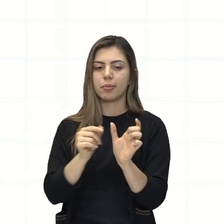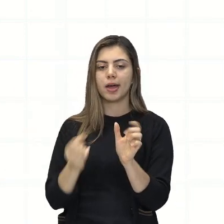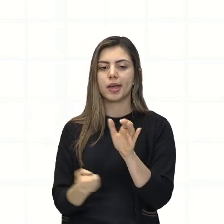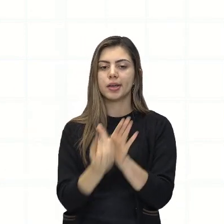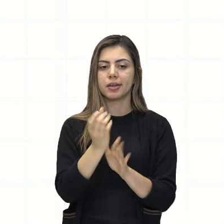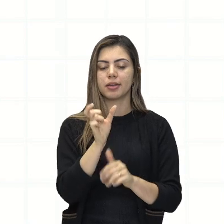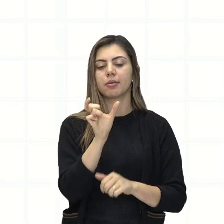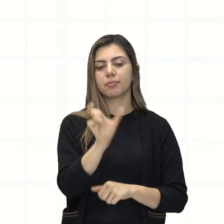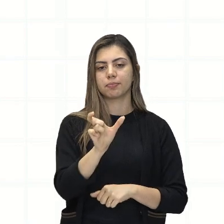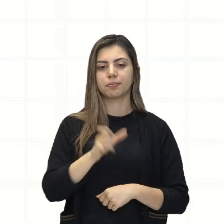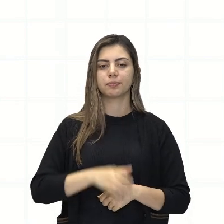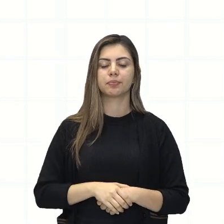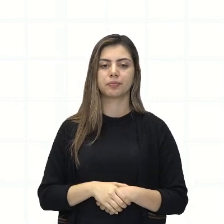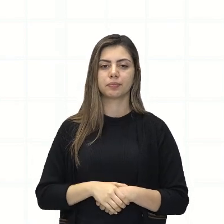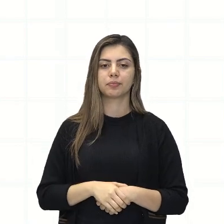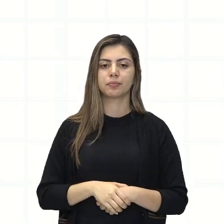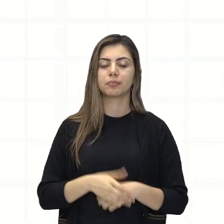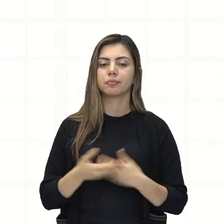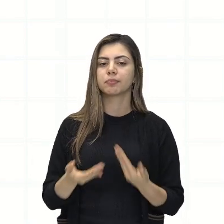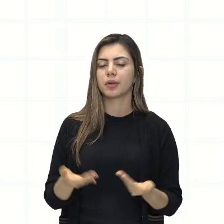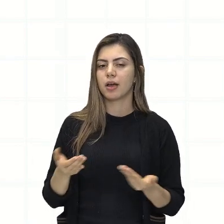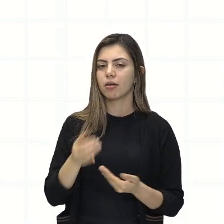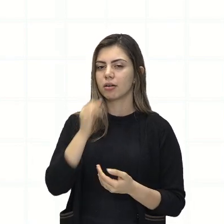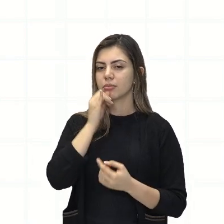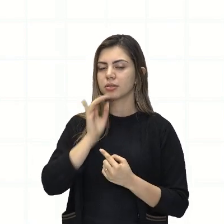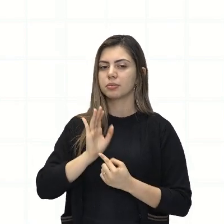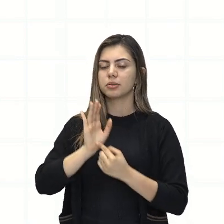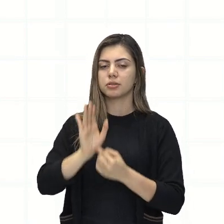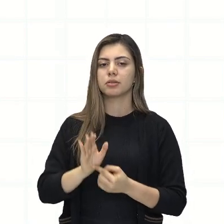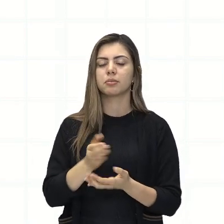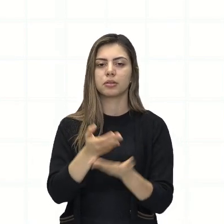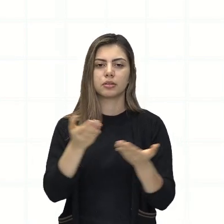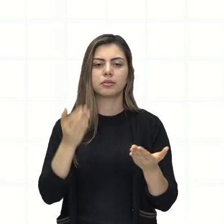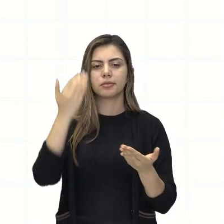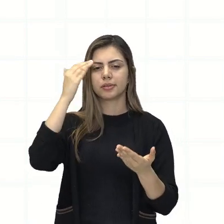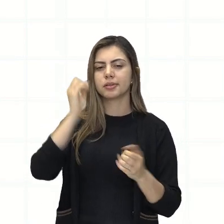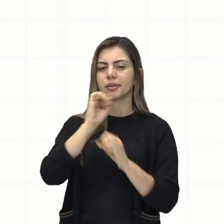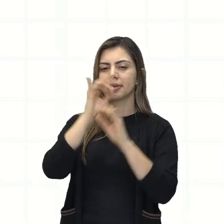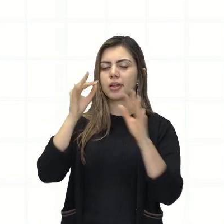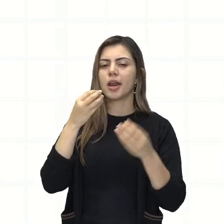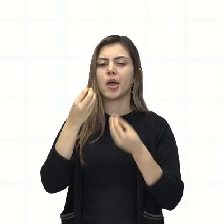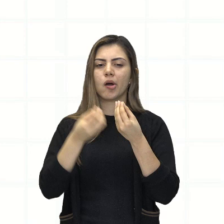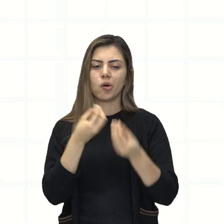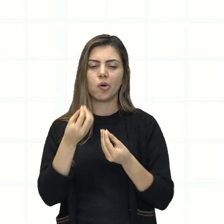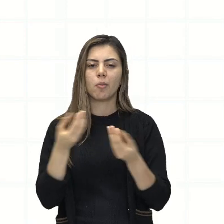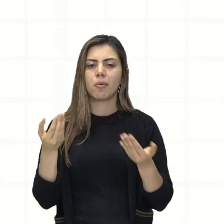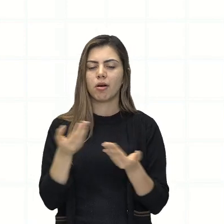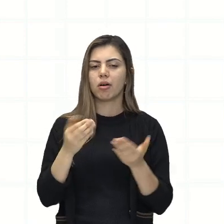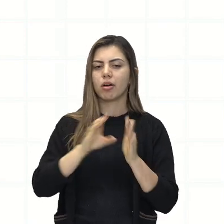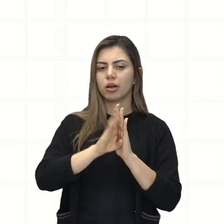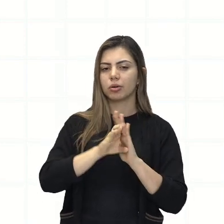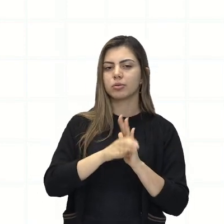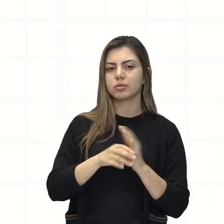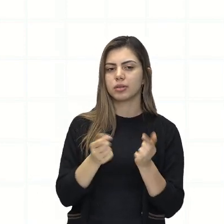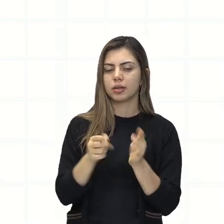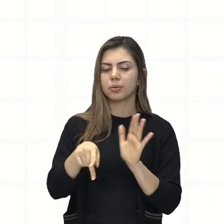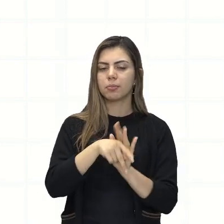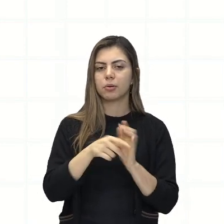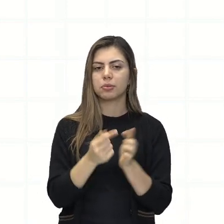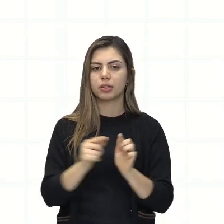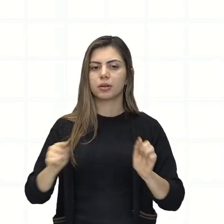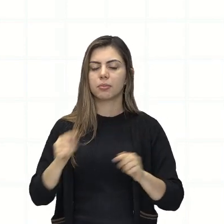o predicado. Vamos ver exemplo para que a gente possa entender melhor essa conceituação gramatical.